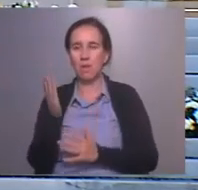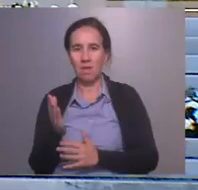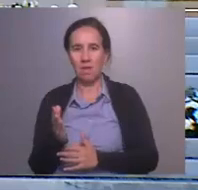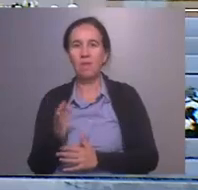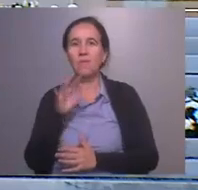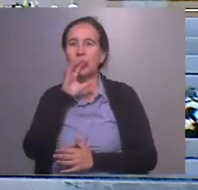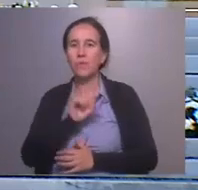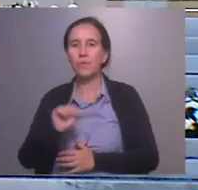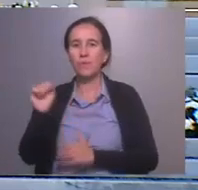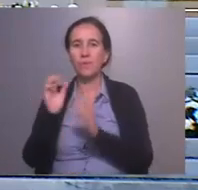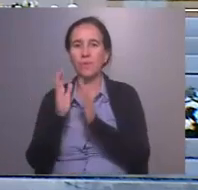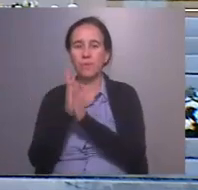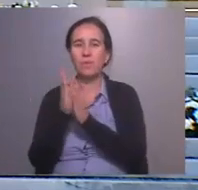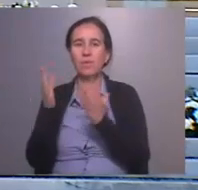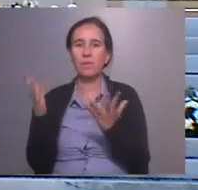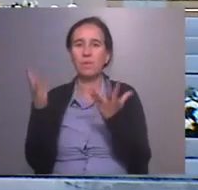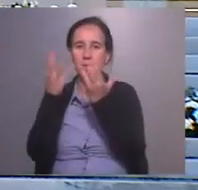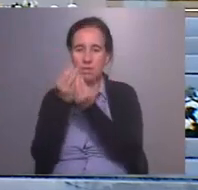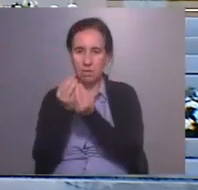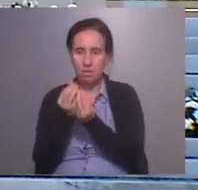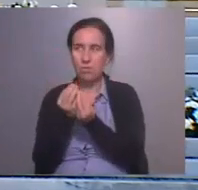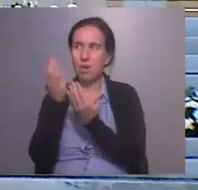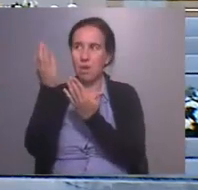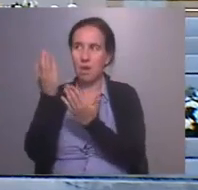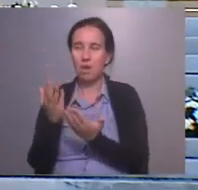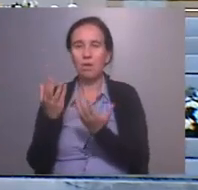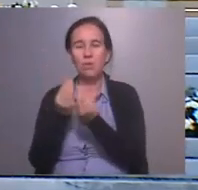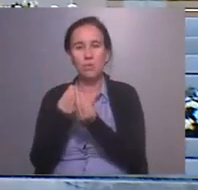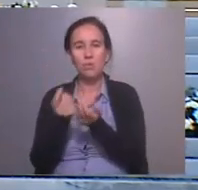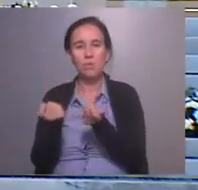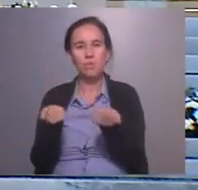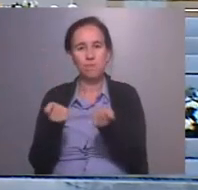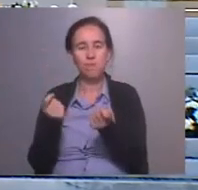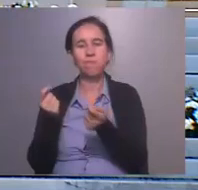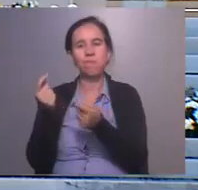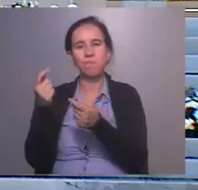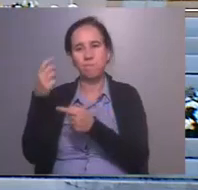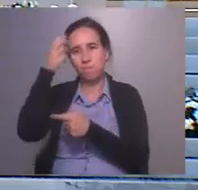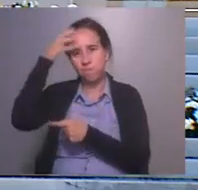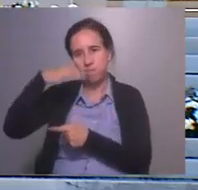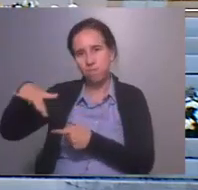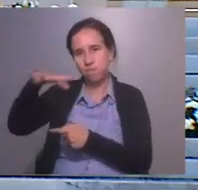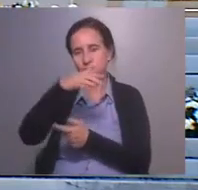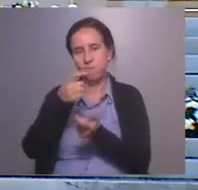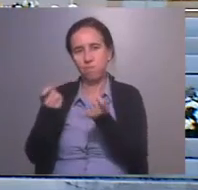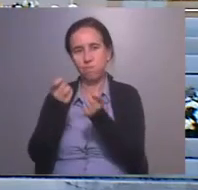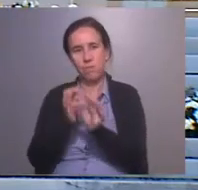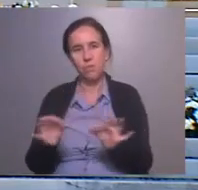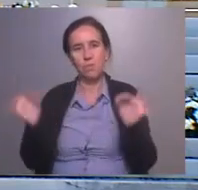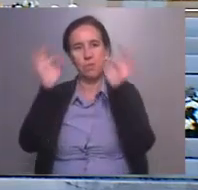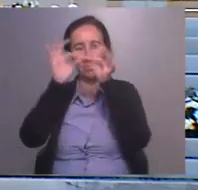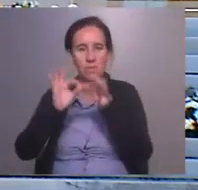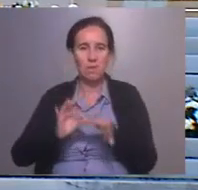vosso Filho, que é Deus, e convosco vive e reina na unidade do Espírito